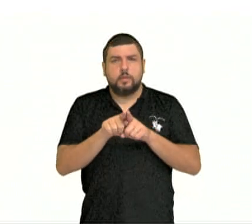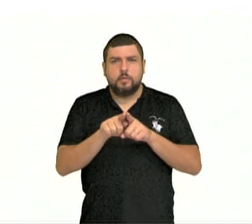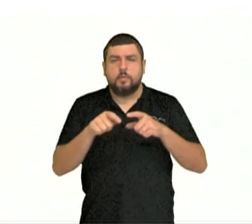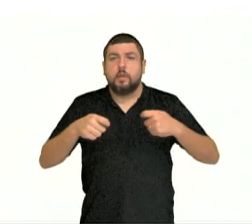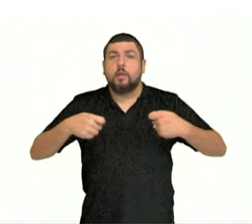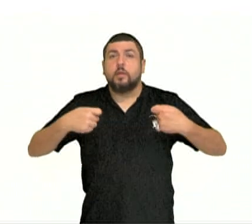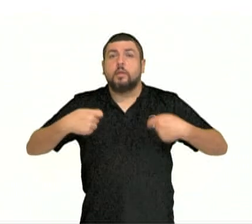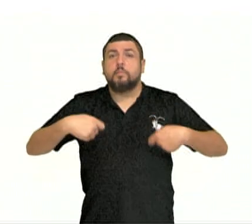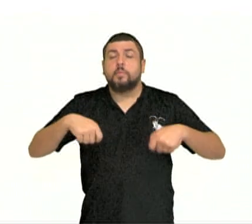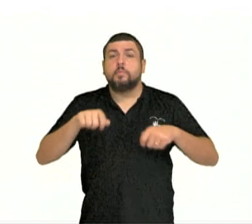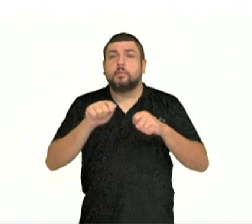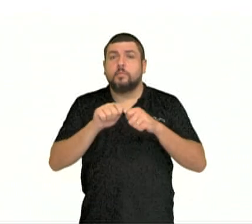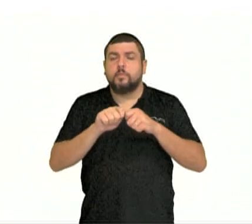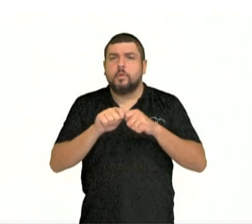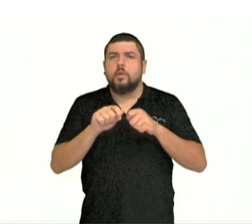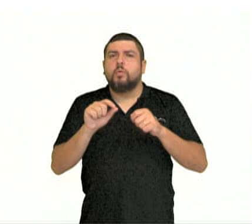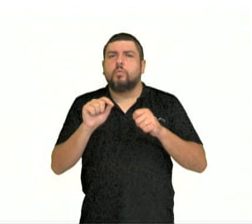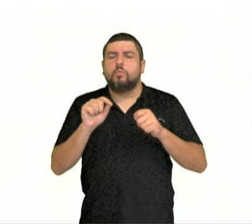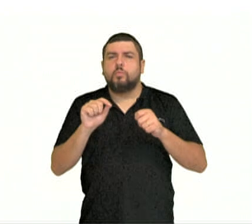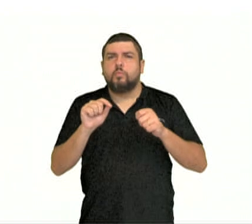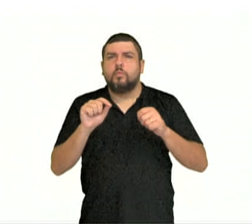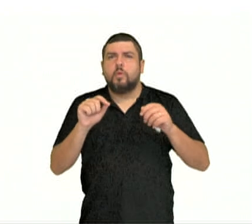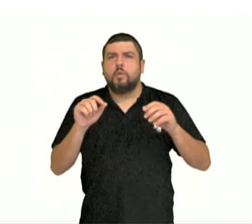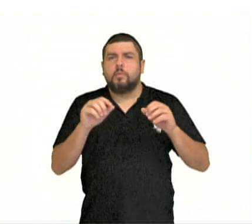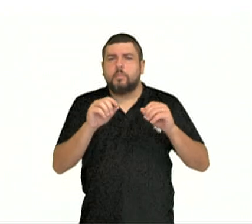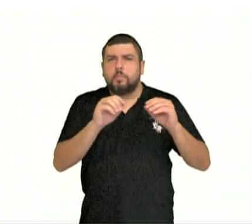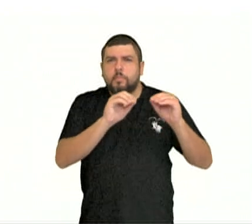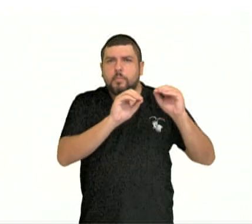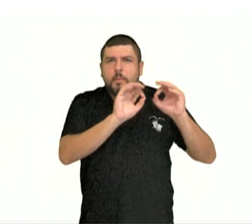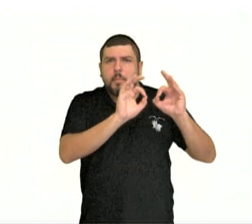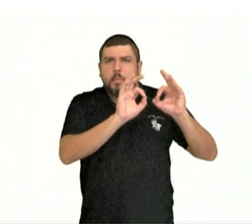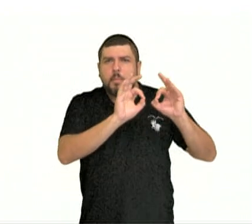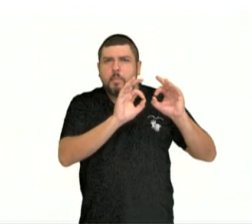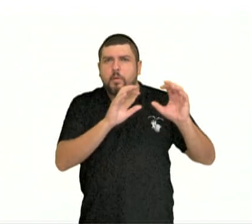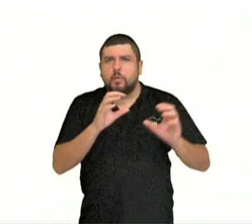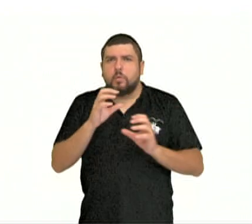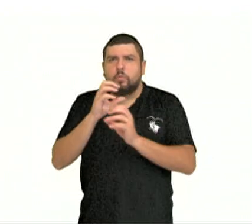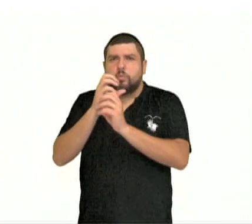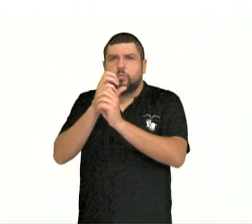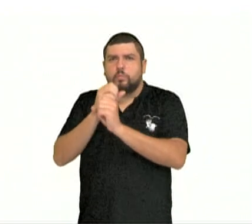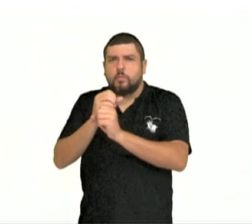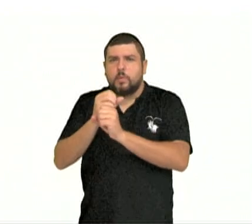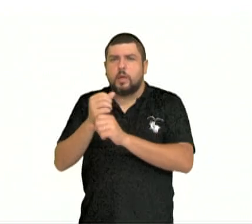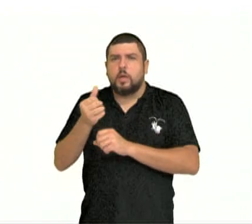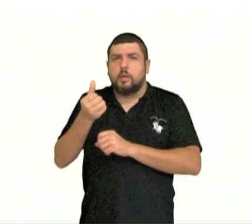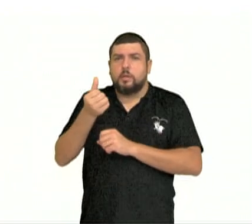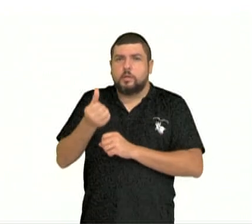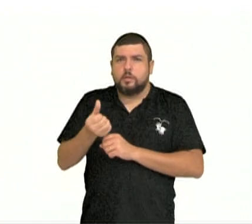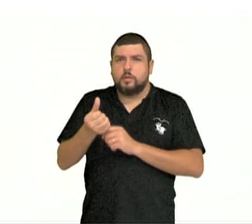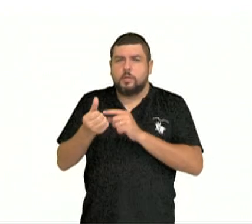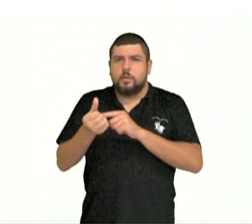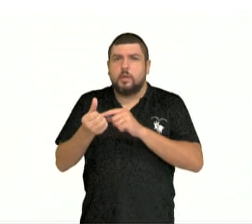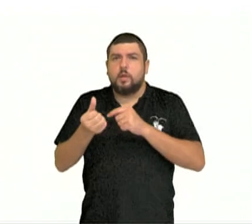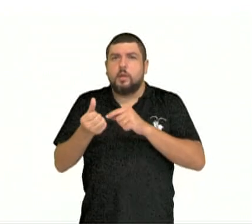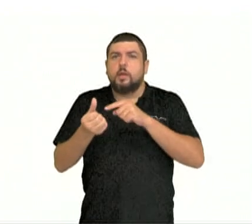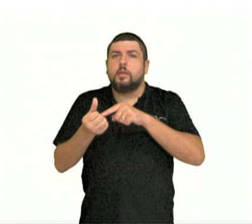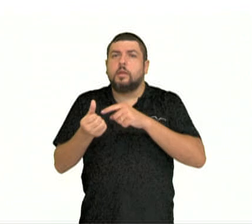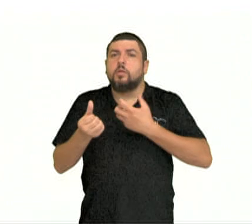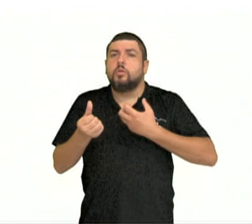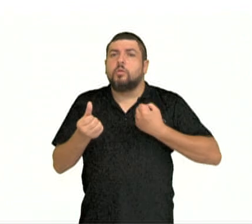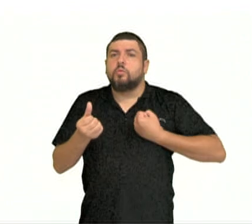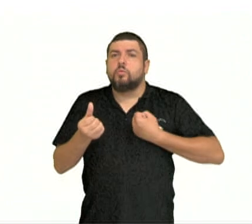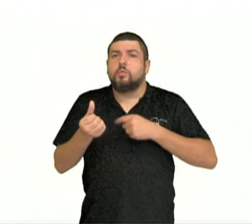o coeficiente 6, então a gente vai ter que utilizar esse coeficiente para cada produto. Qual será